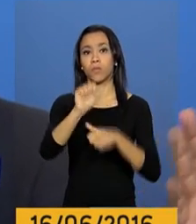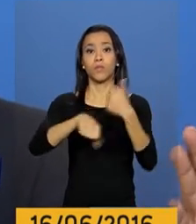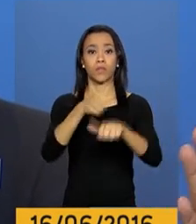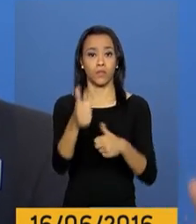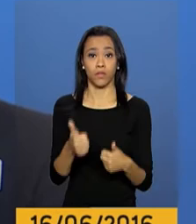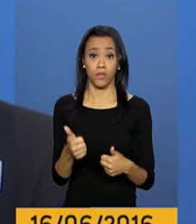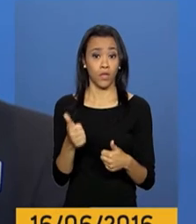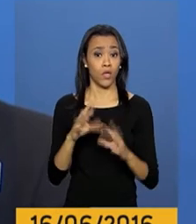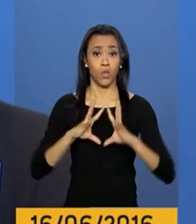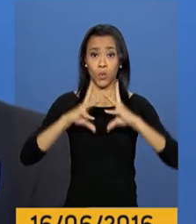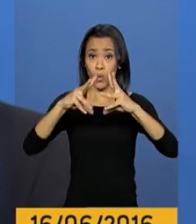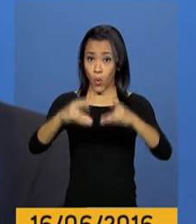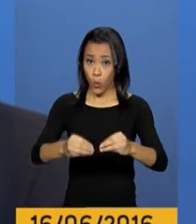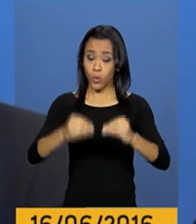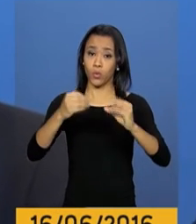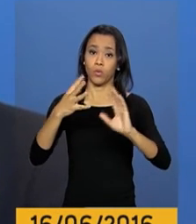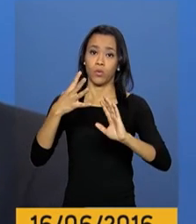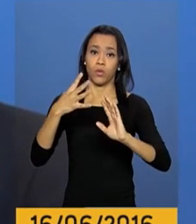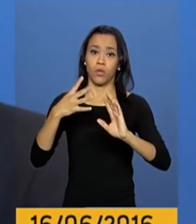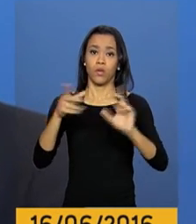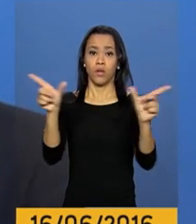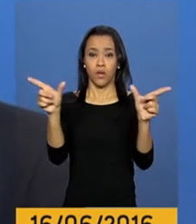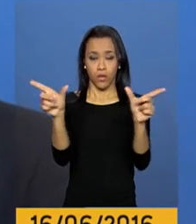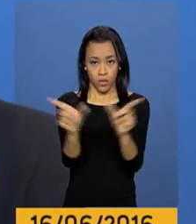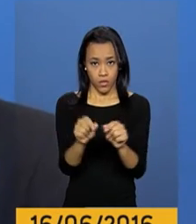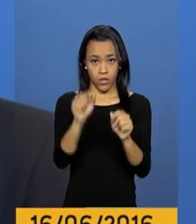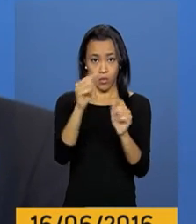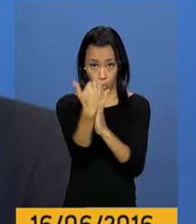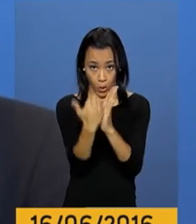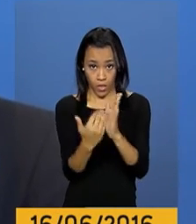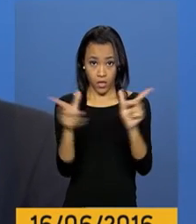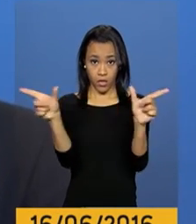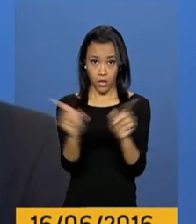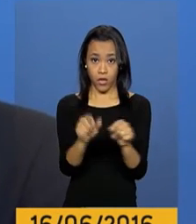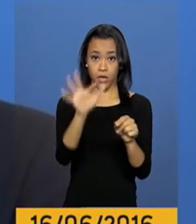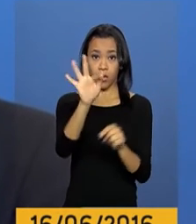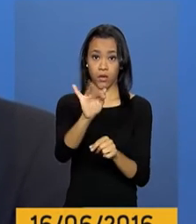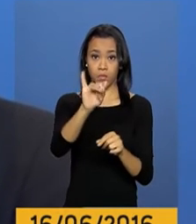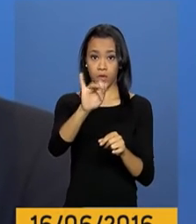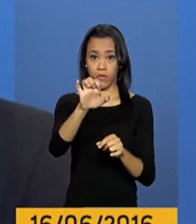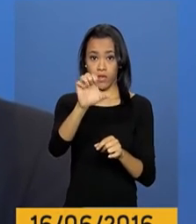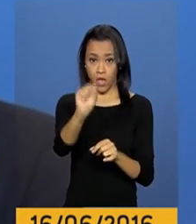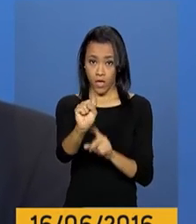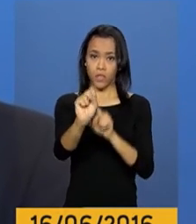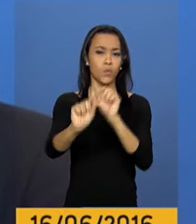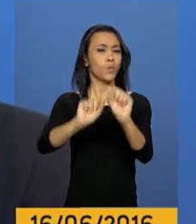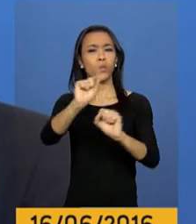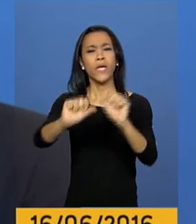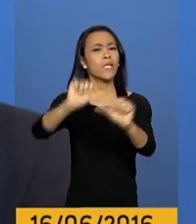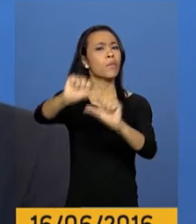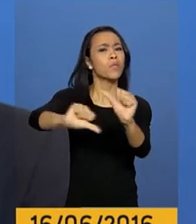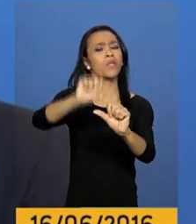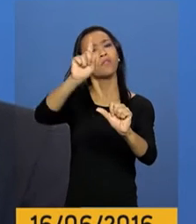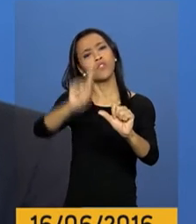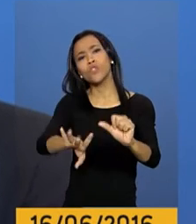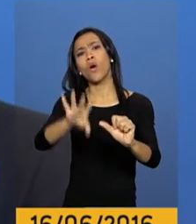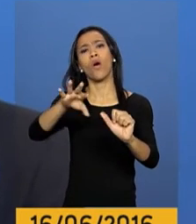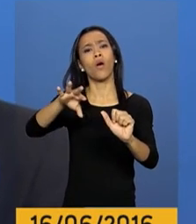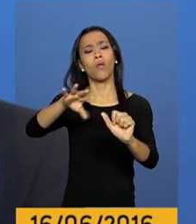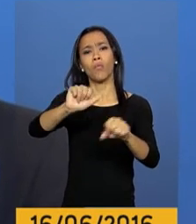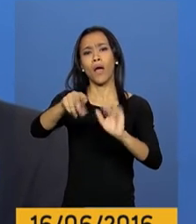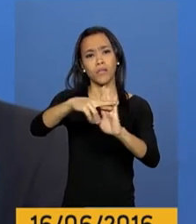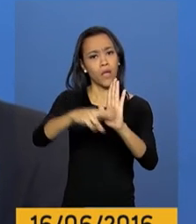projeto FIES, o que está mudando, todo o programa FIES, o que está mudando hoje é justamente a faixa de renda,